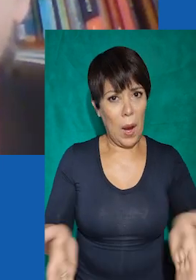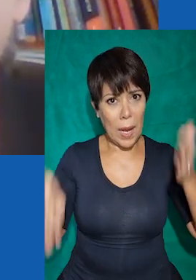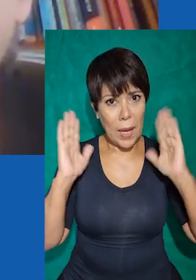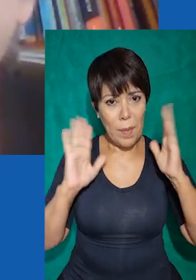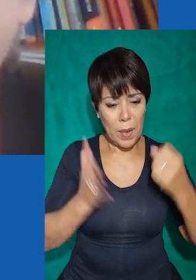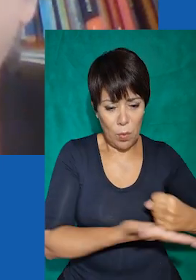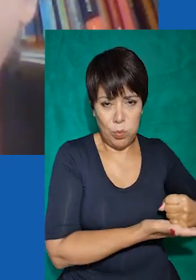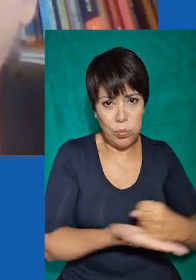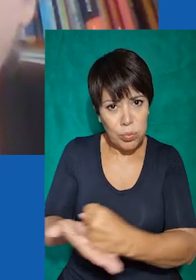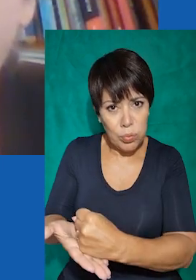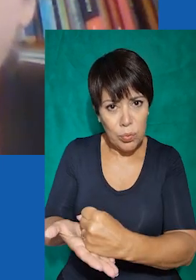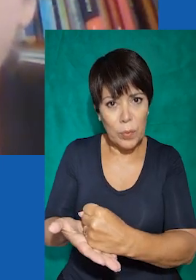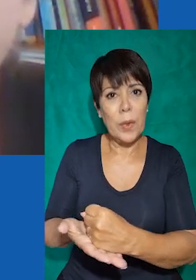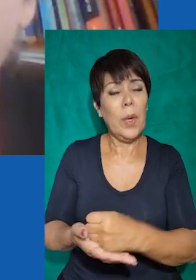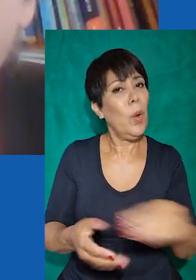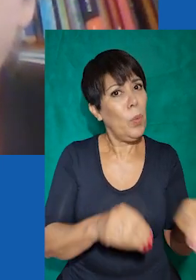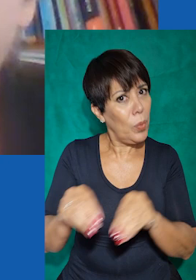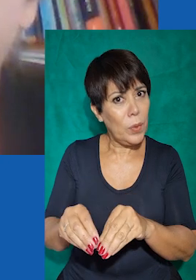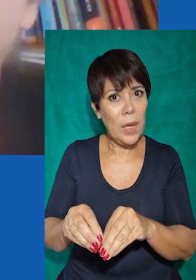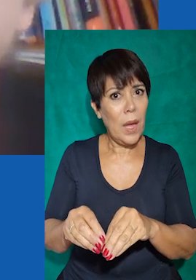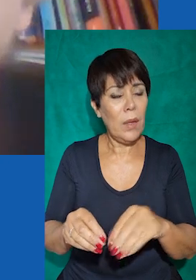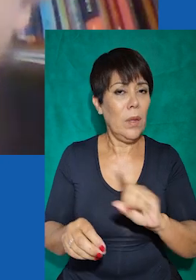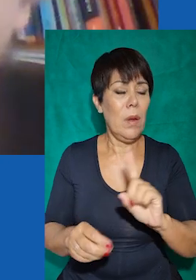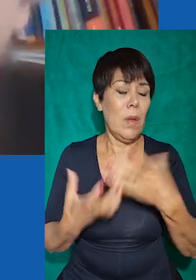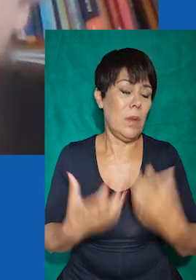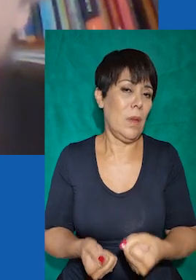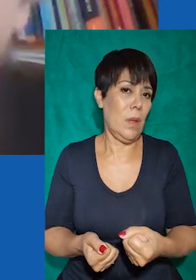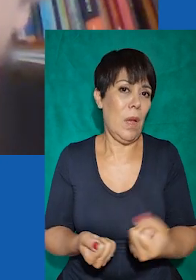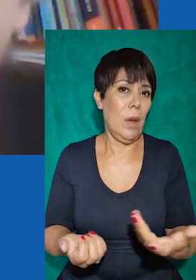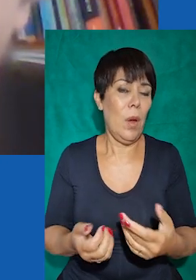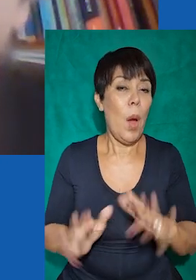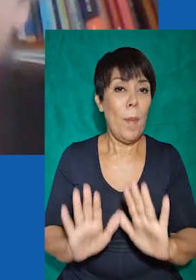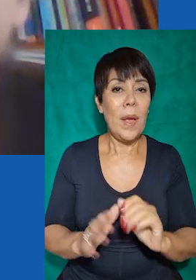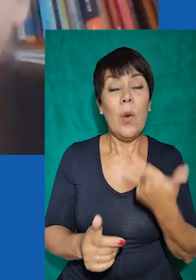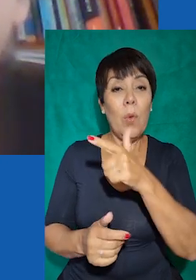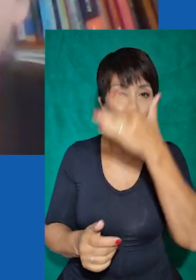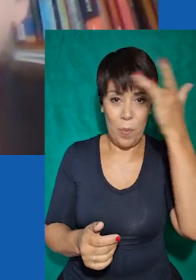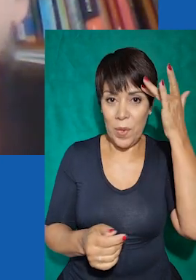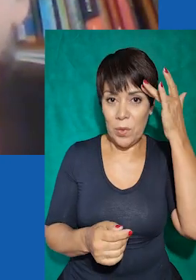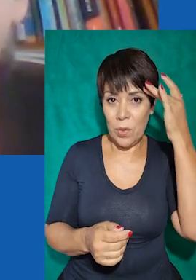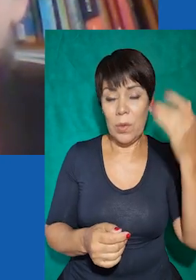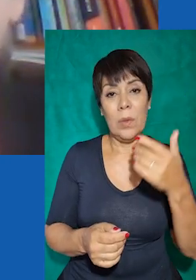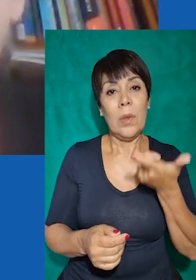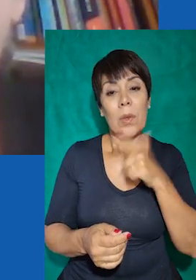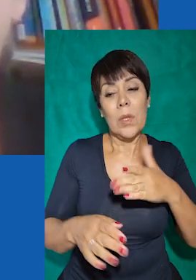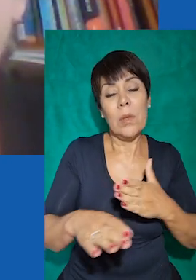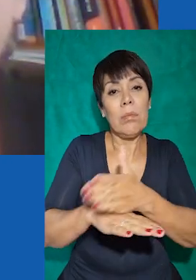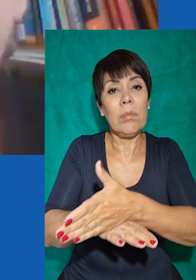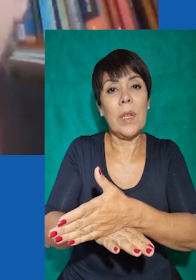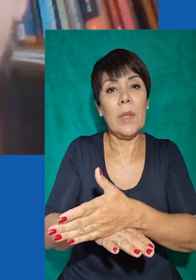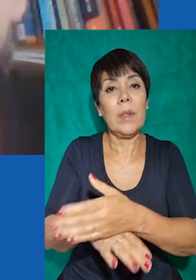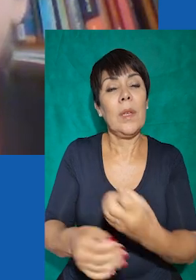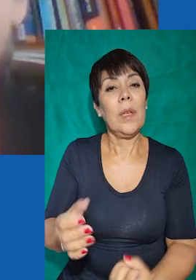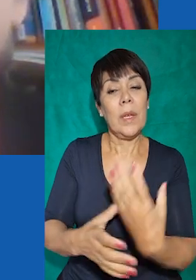SPI, levados para essas reservas, né? Para que os novos ocupantes, né, criassem